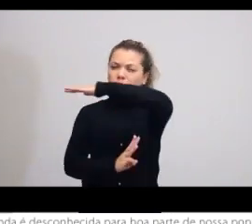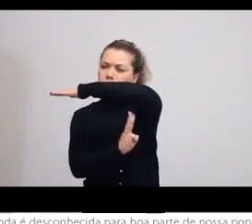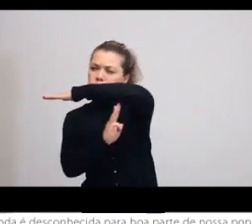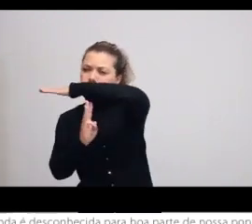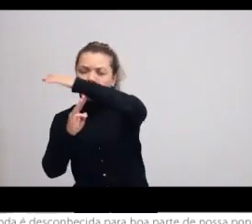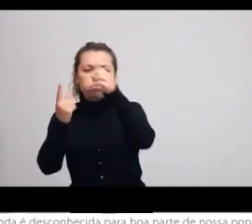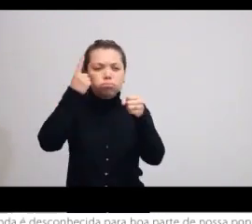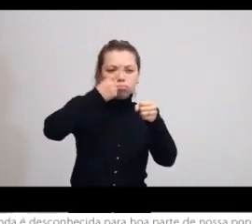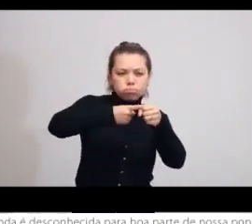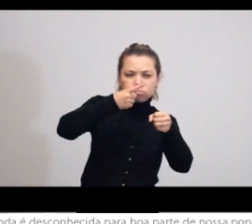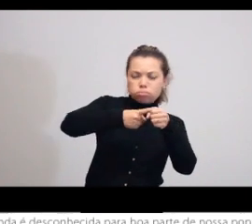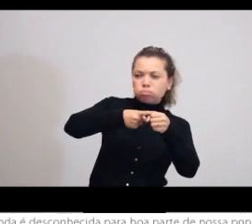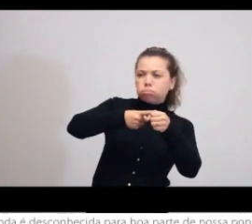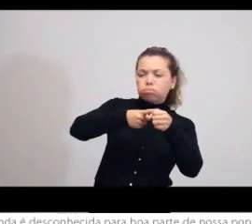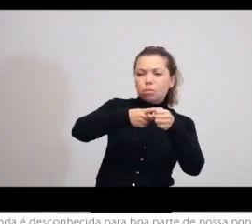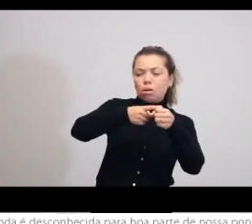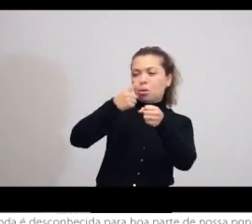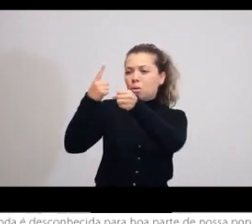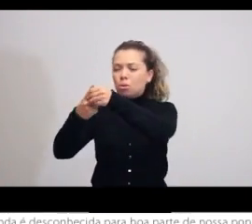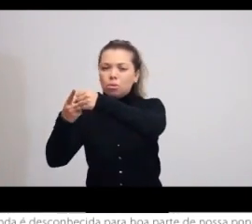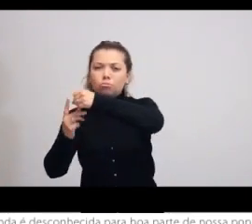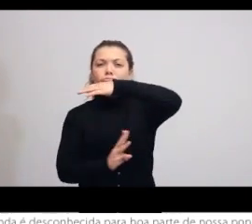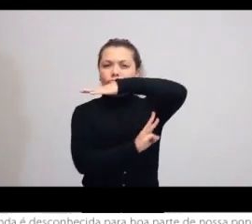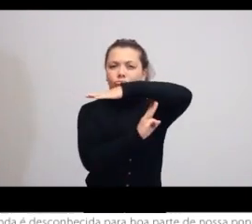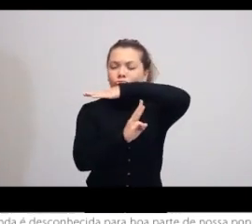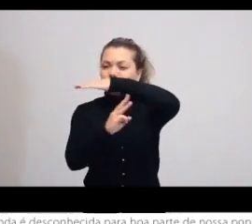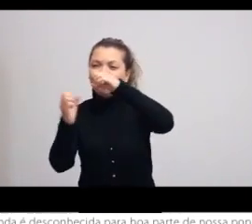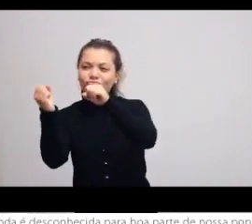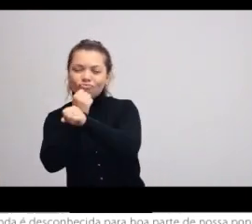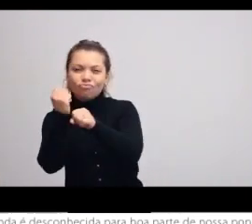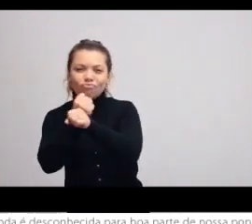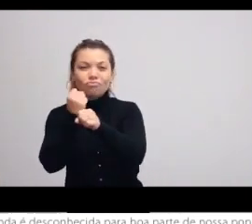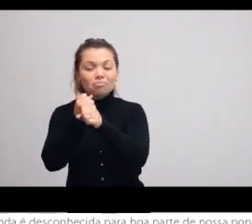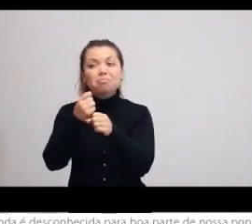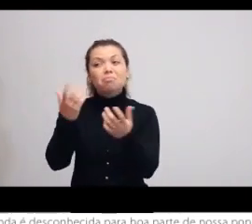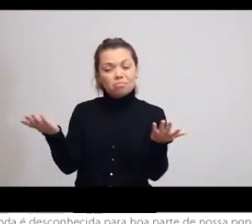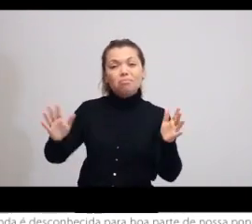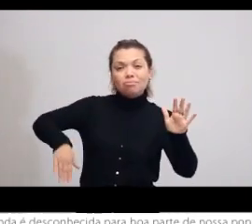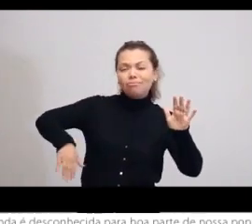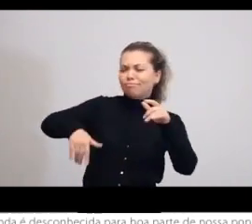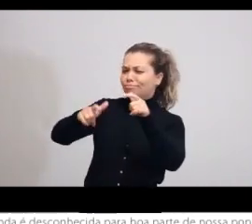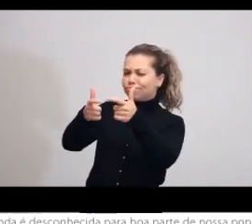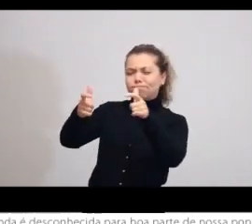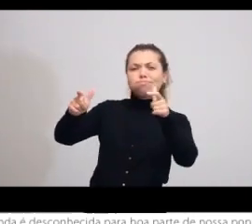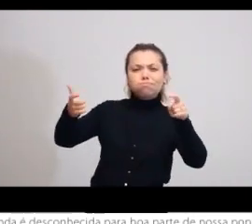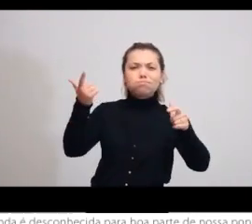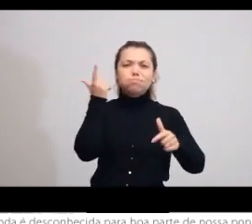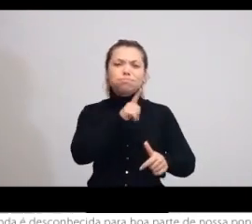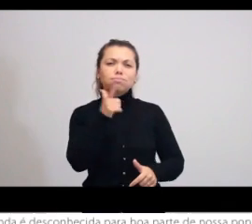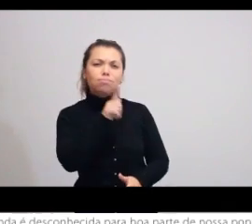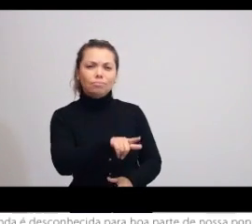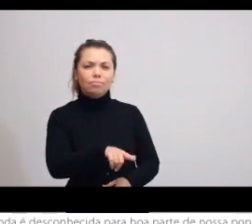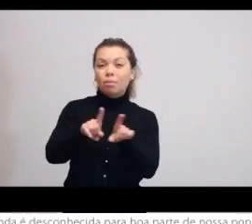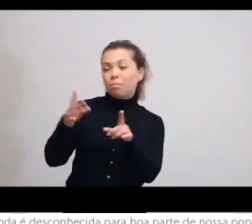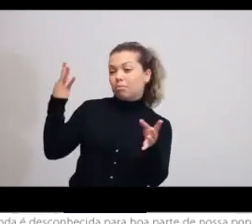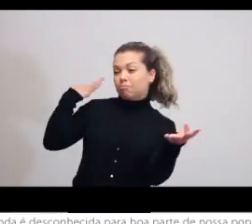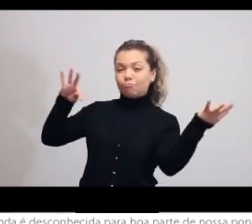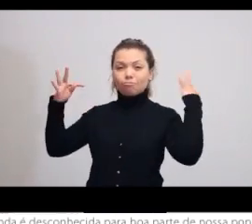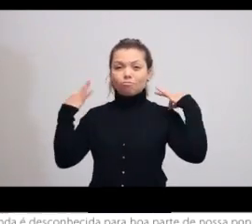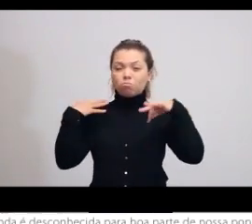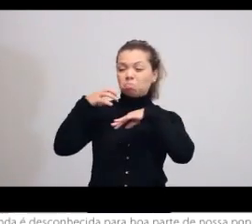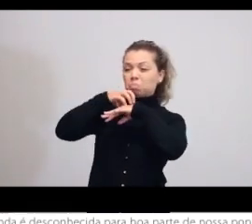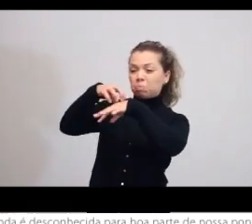Cananéia em 1532 e depois ao passar por Iguape e seguir viagem, avistou e se deslumbrou com uma paisagem